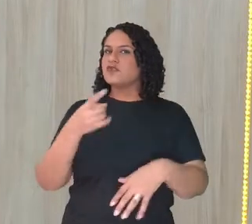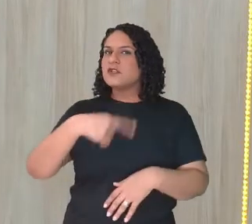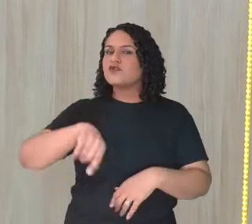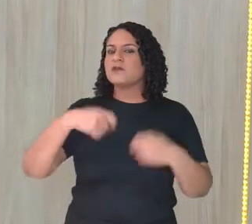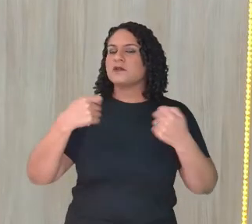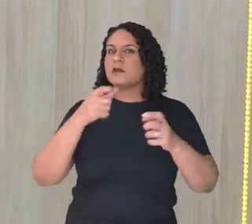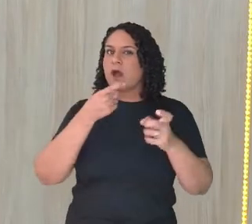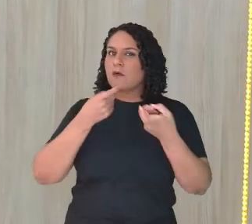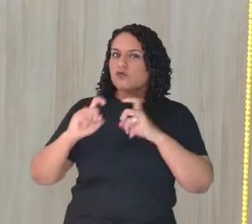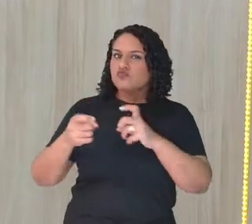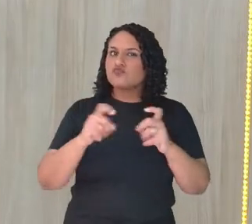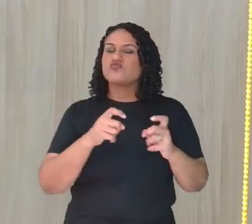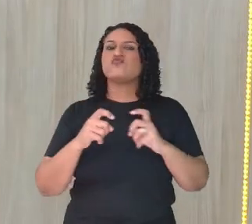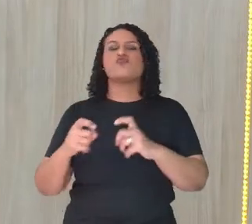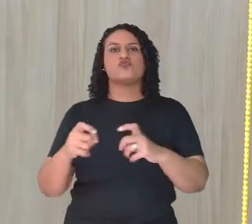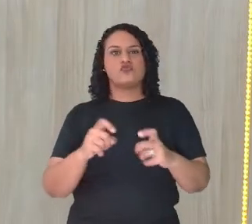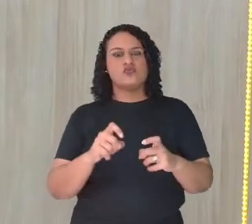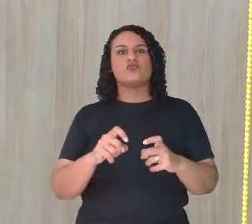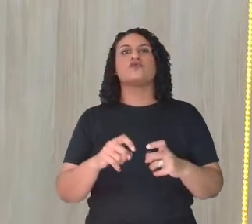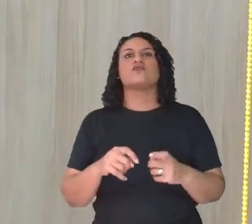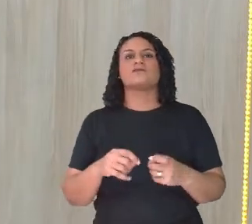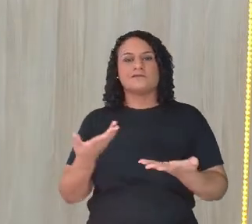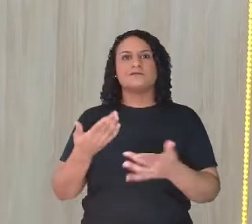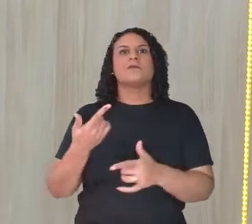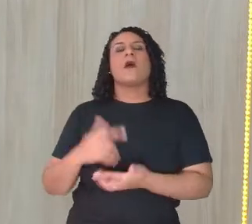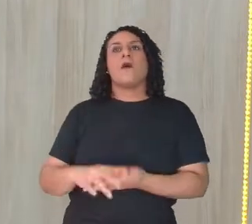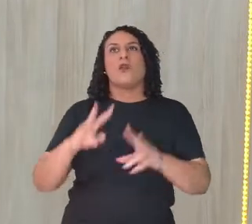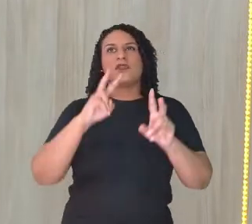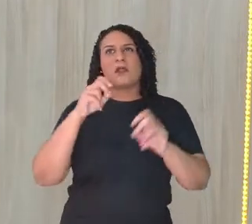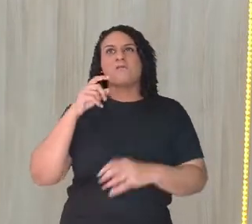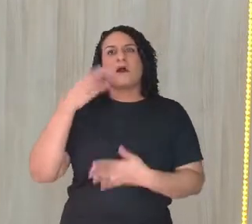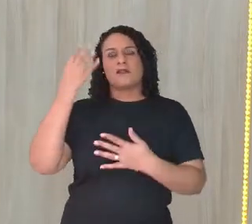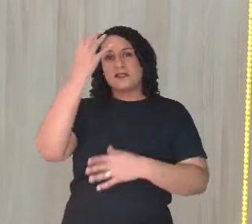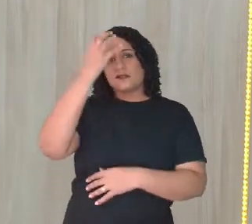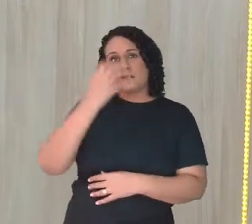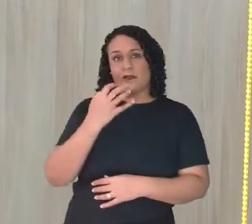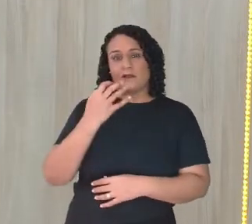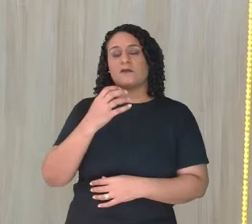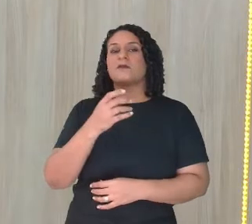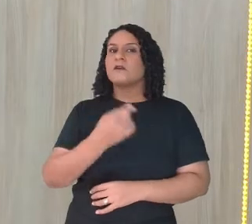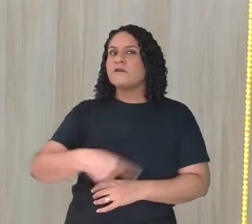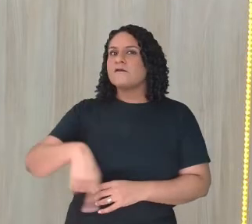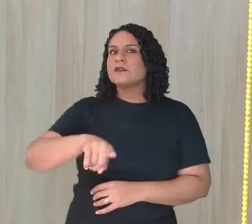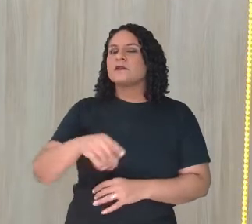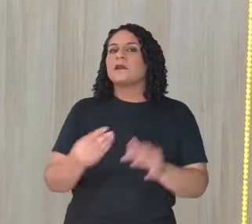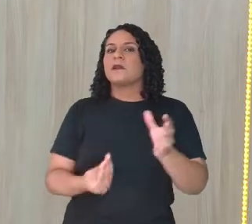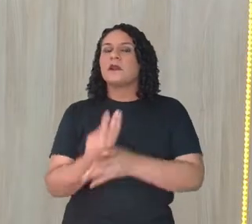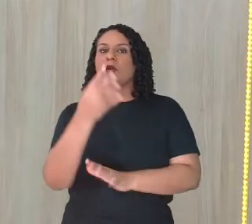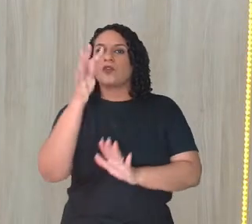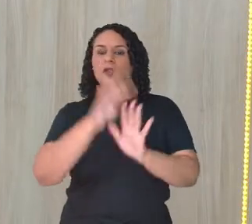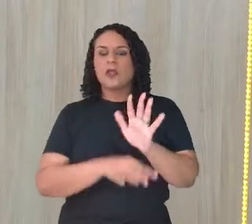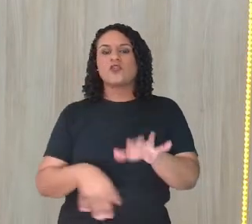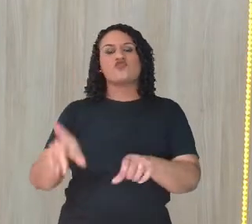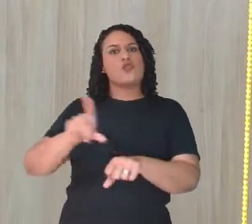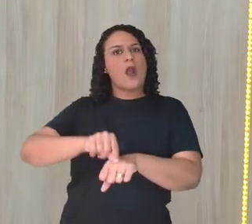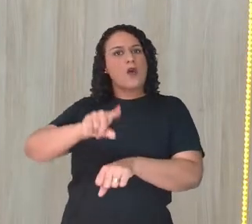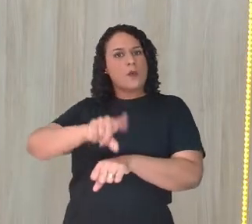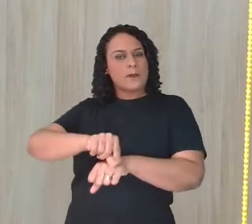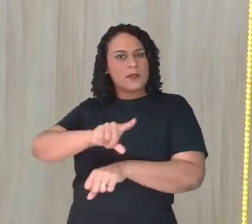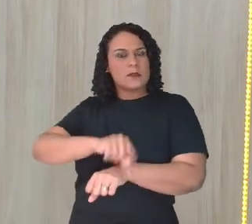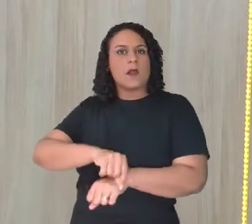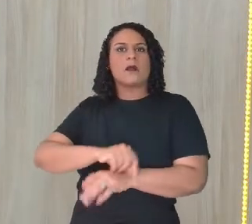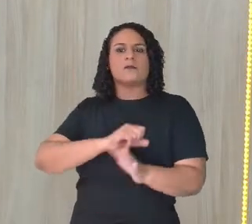você comece a ganhar argumentos, para que futuramente você produza seu texto argumentativo